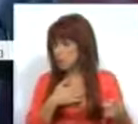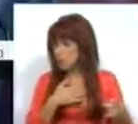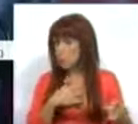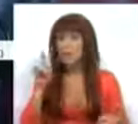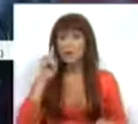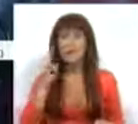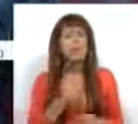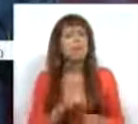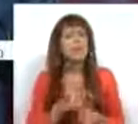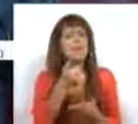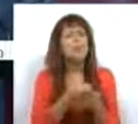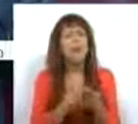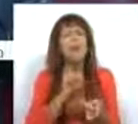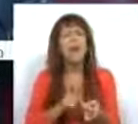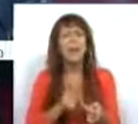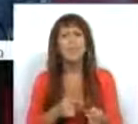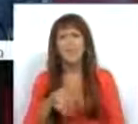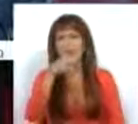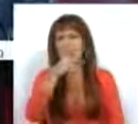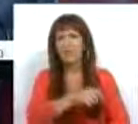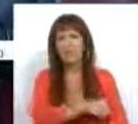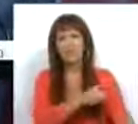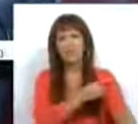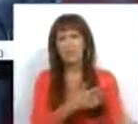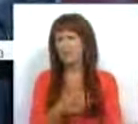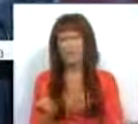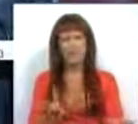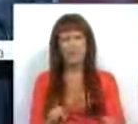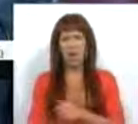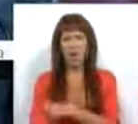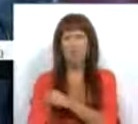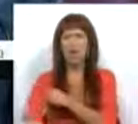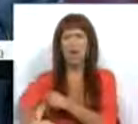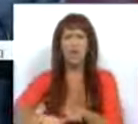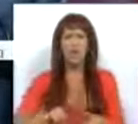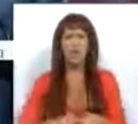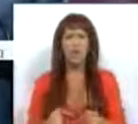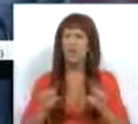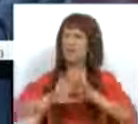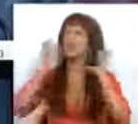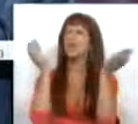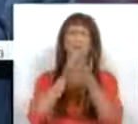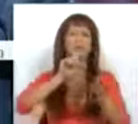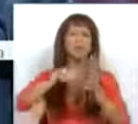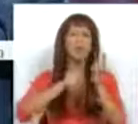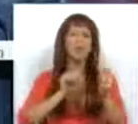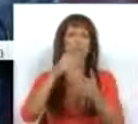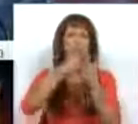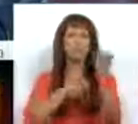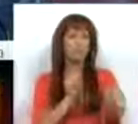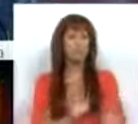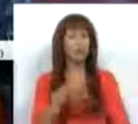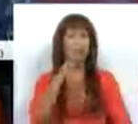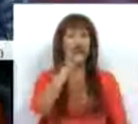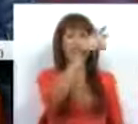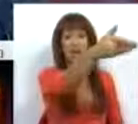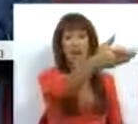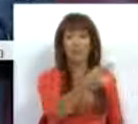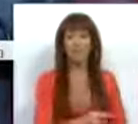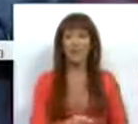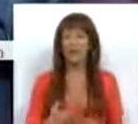e fundamentadas. O que infelizmente não acontece neste caso com a generalidade do projeto de resolução do Partido